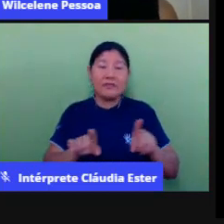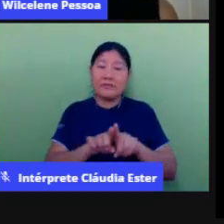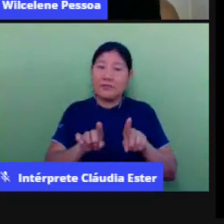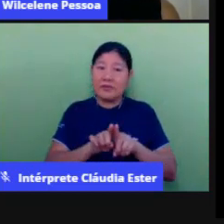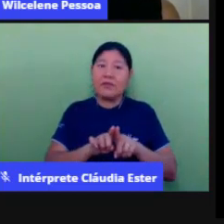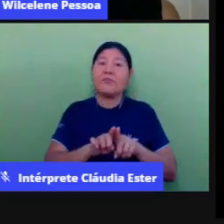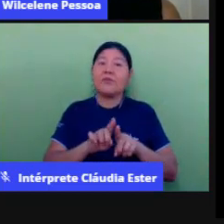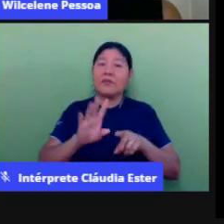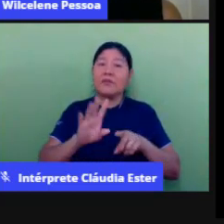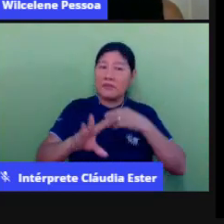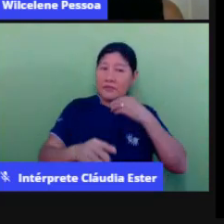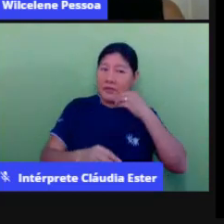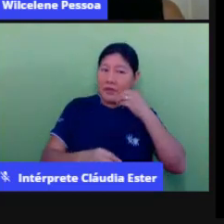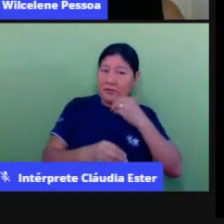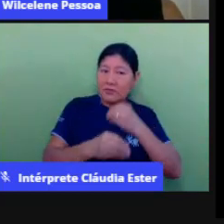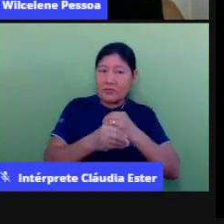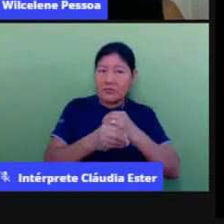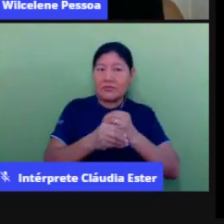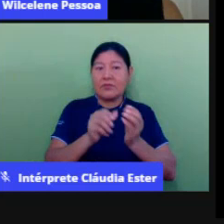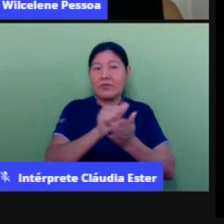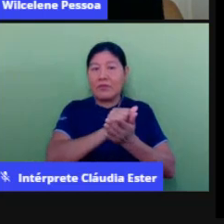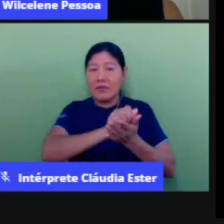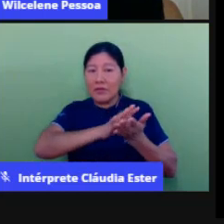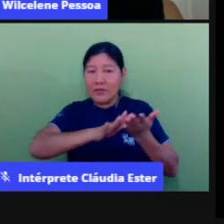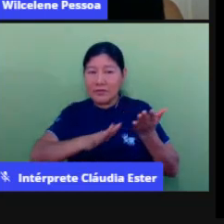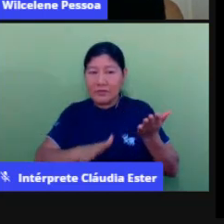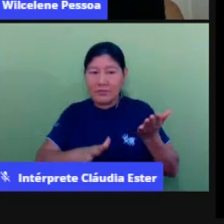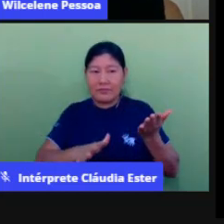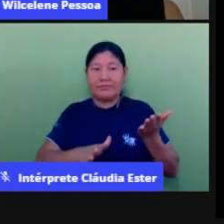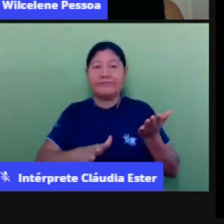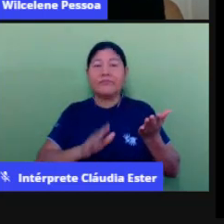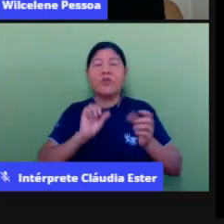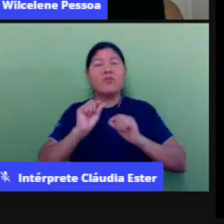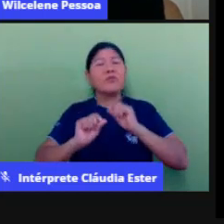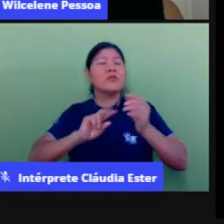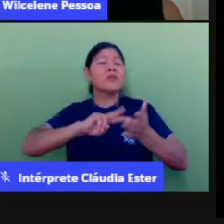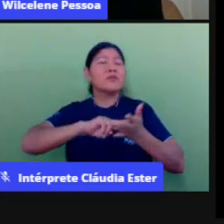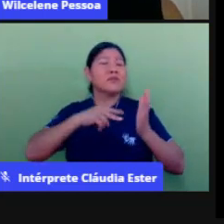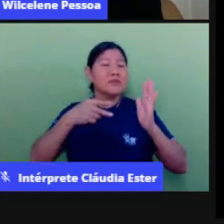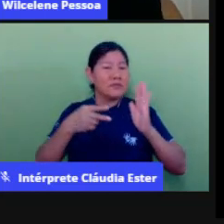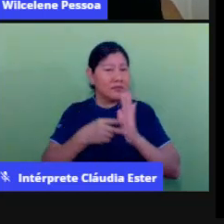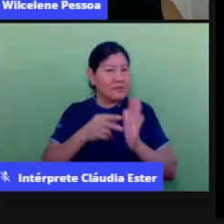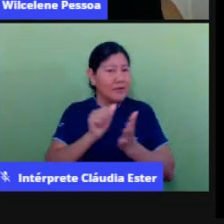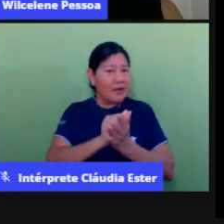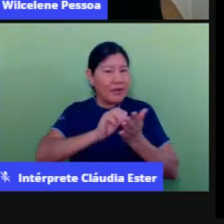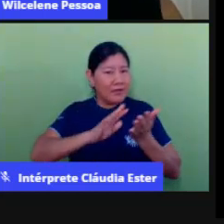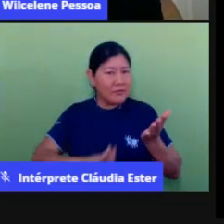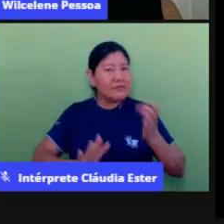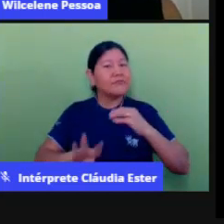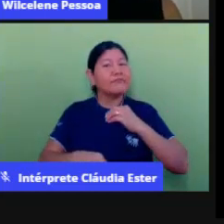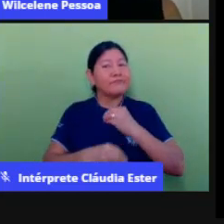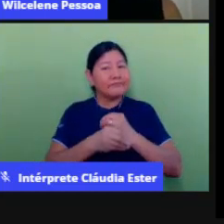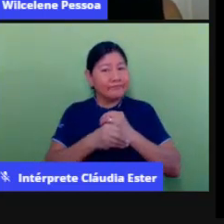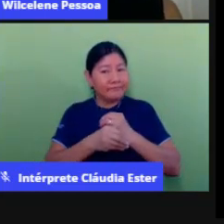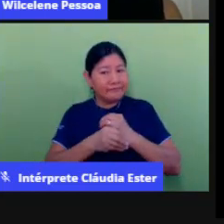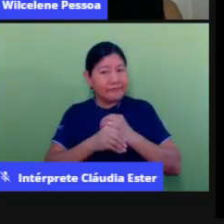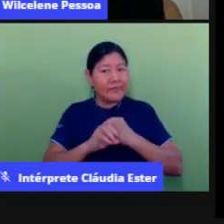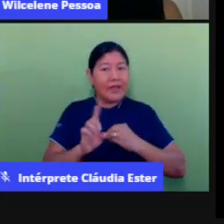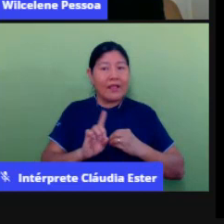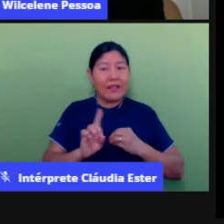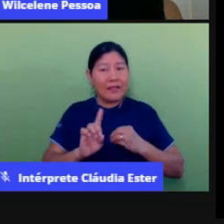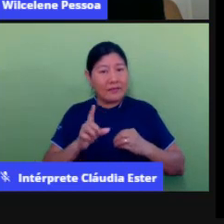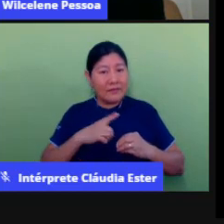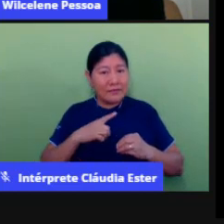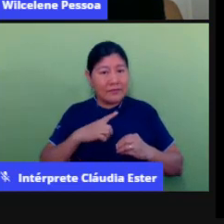atividades complementares. O que são essas atividades complementares? Então, essas atividades complementares, elas não são necessariamente